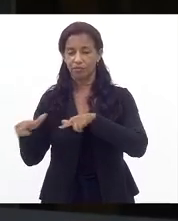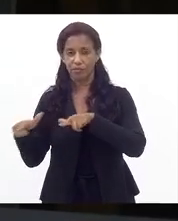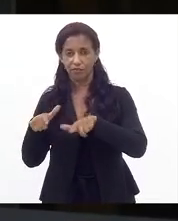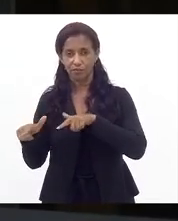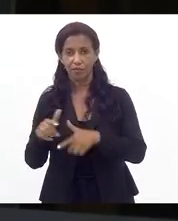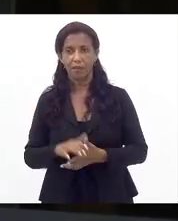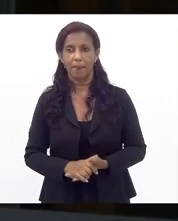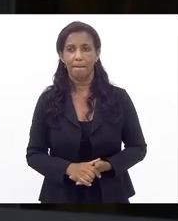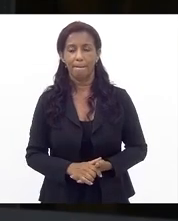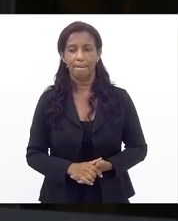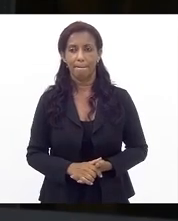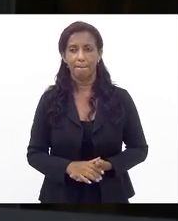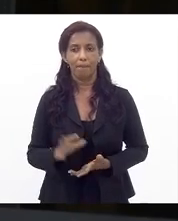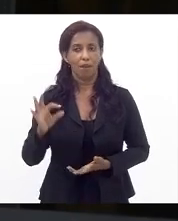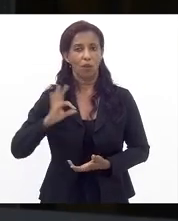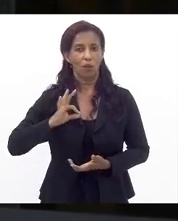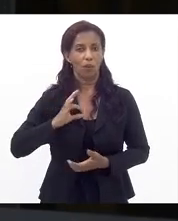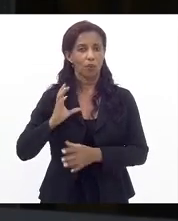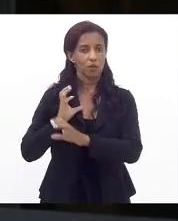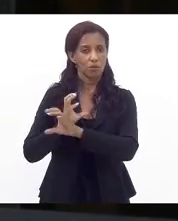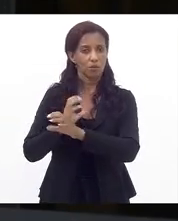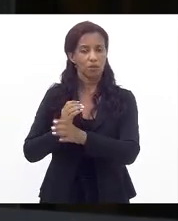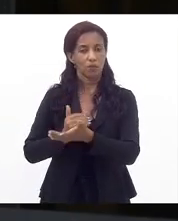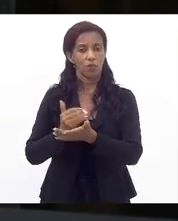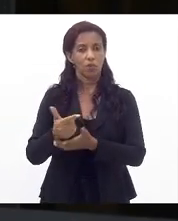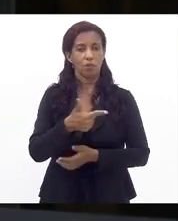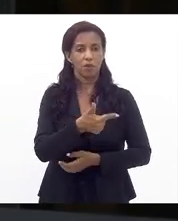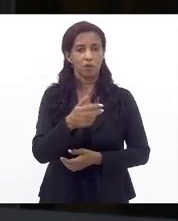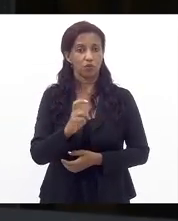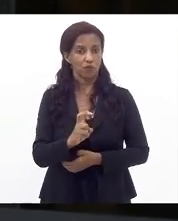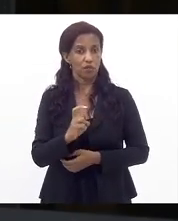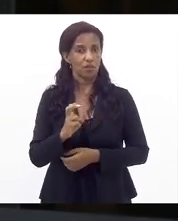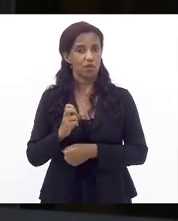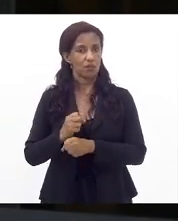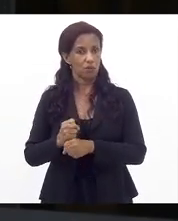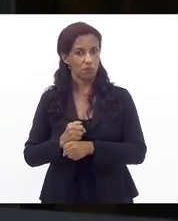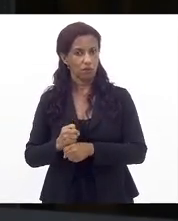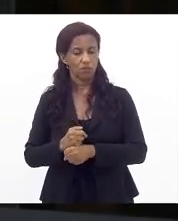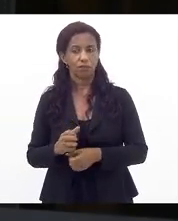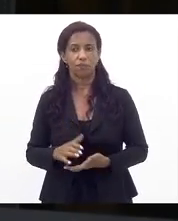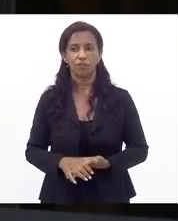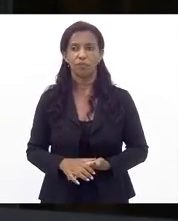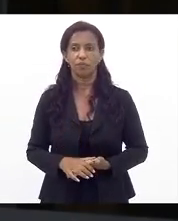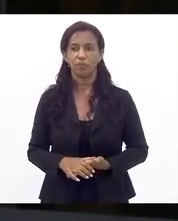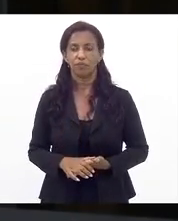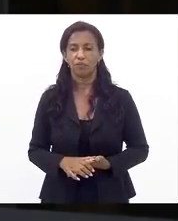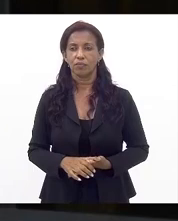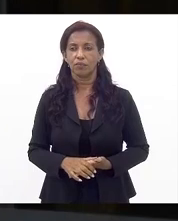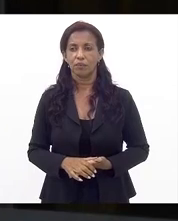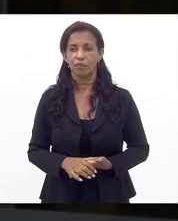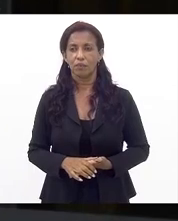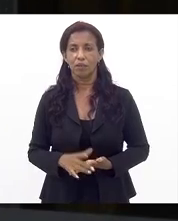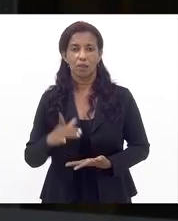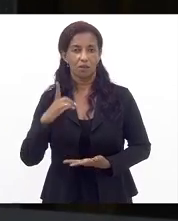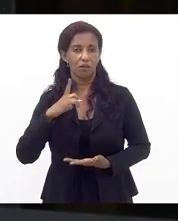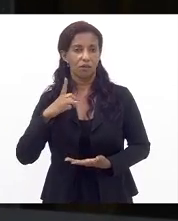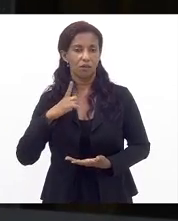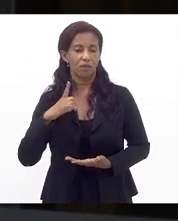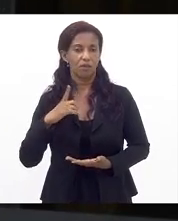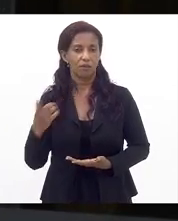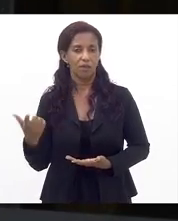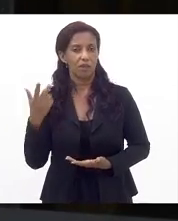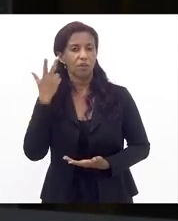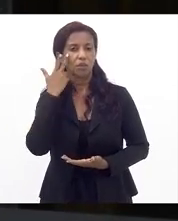é um policial civil que começa aos 25 anos né É o princípio da loteria